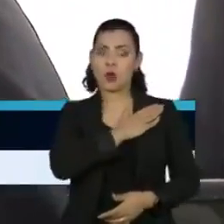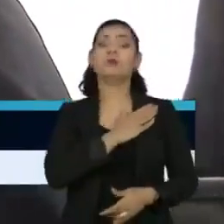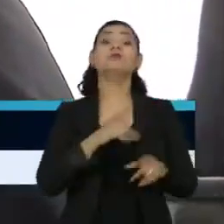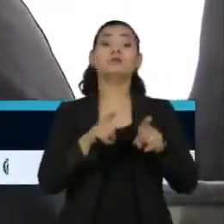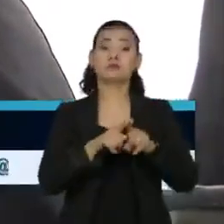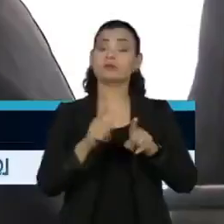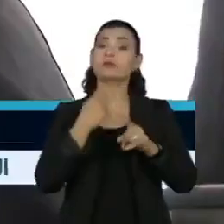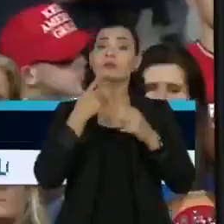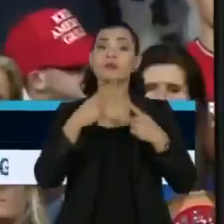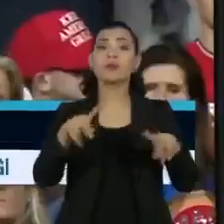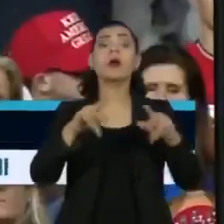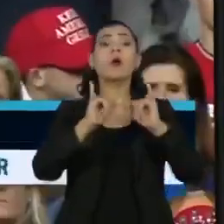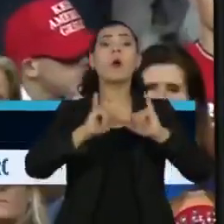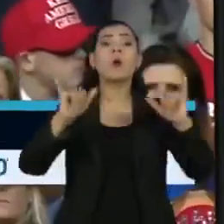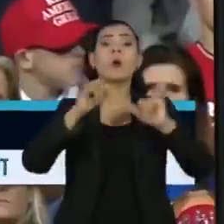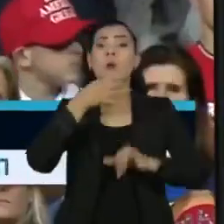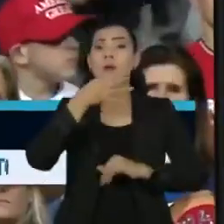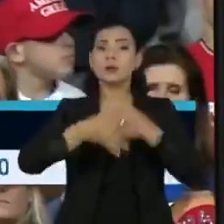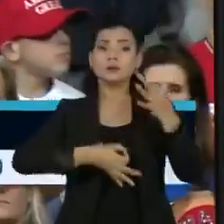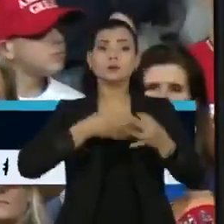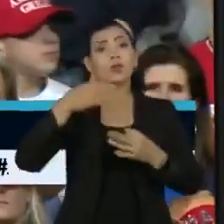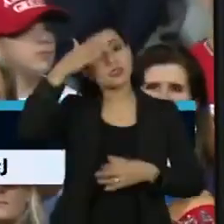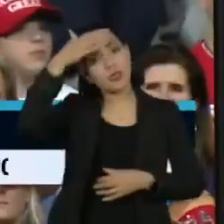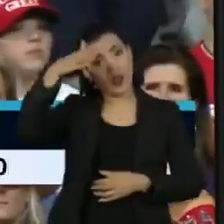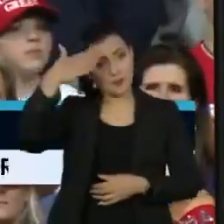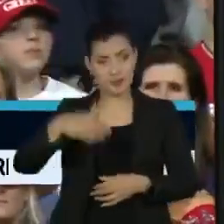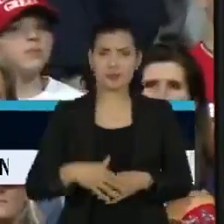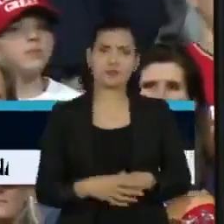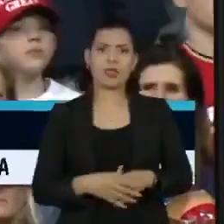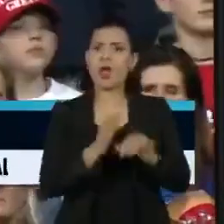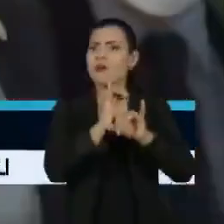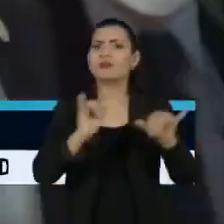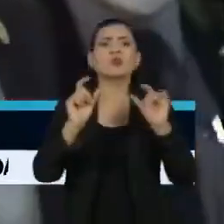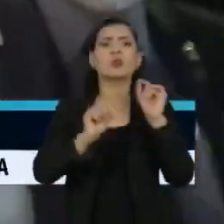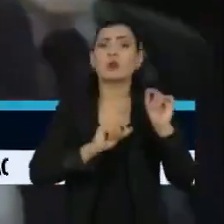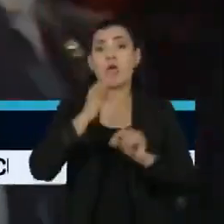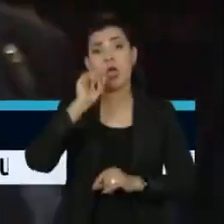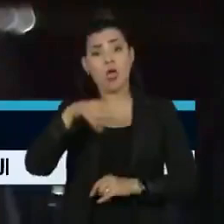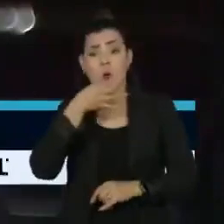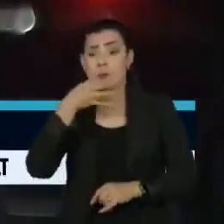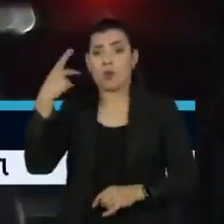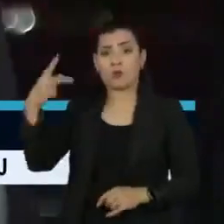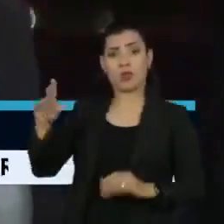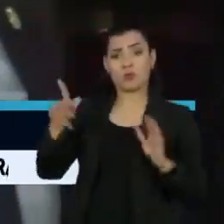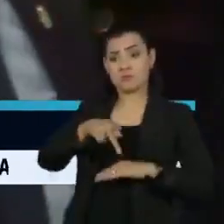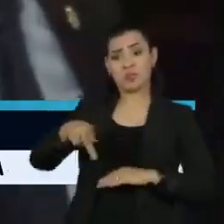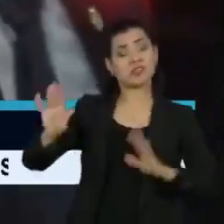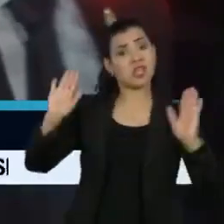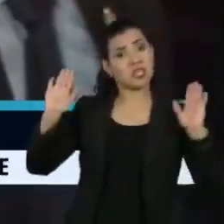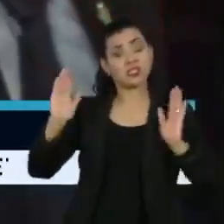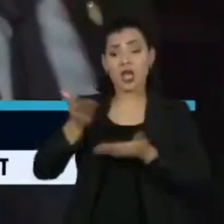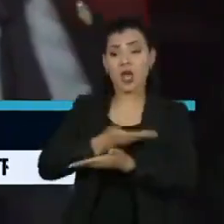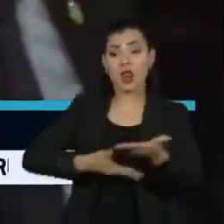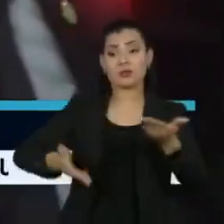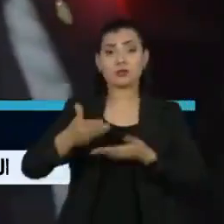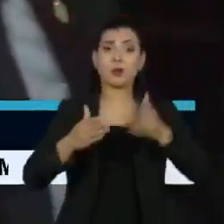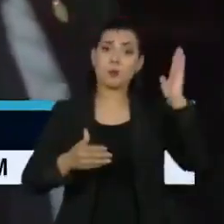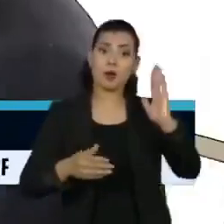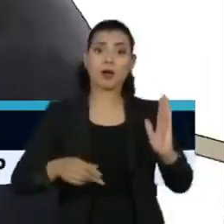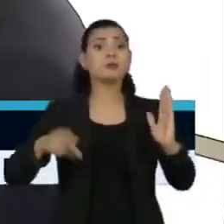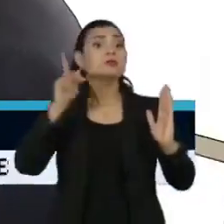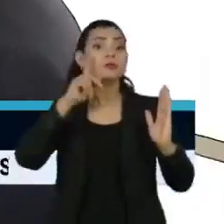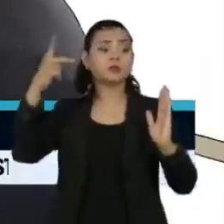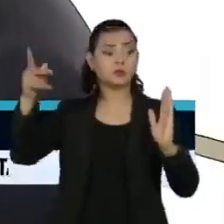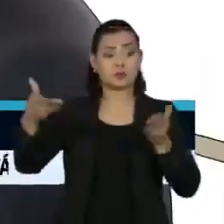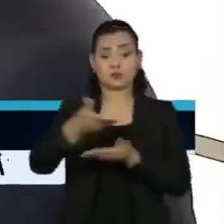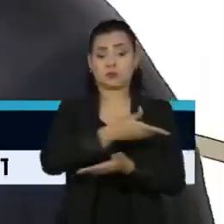de Bolsonaro à reeleição do republicano Donald Trump. Disse que é a opinião do presidente e que a relação entre os países é de